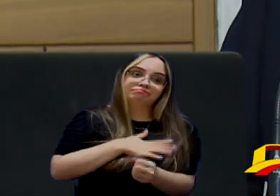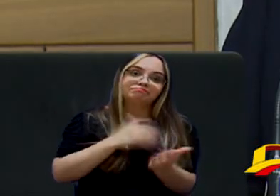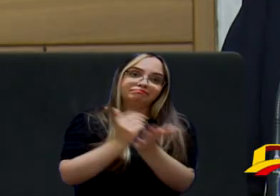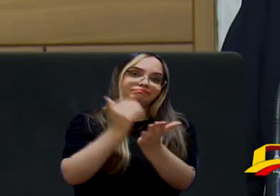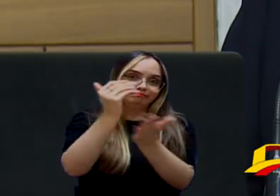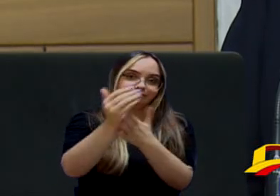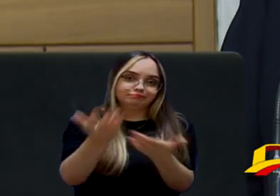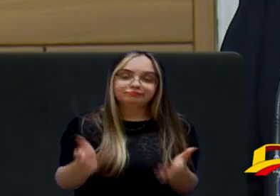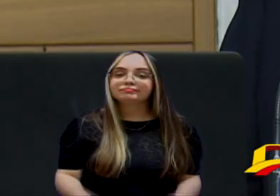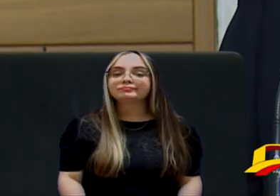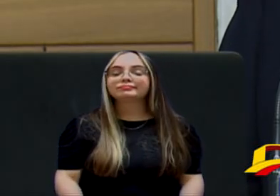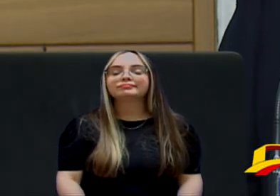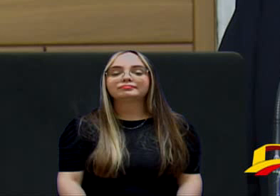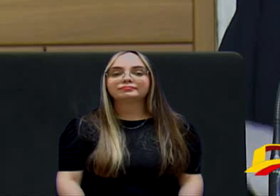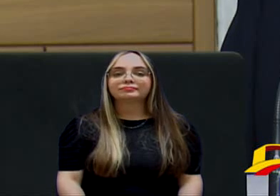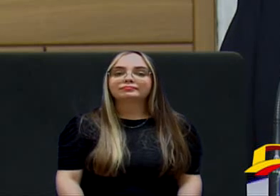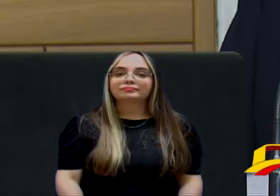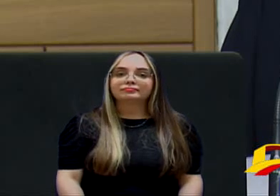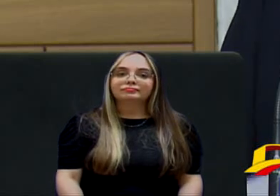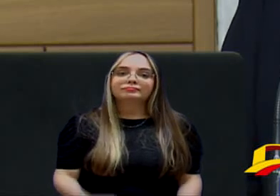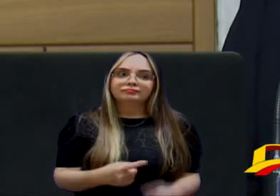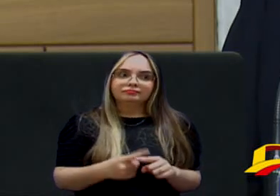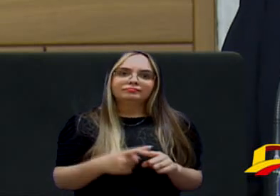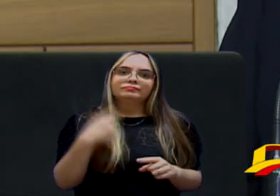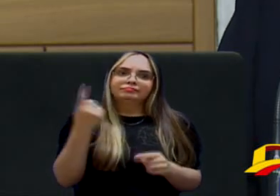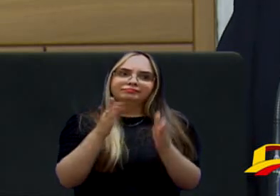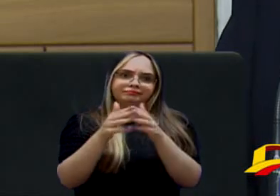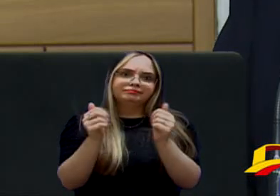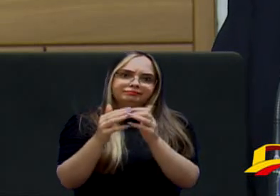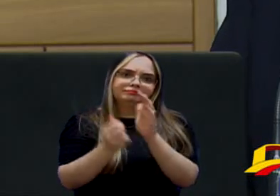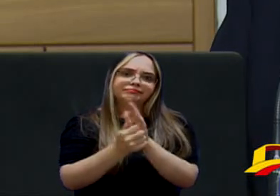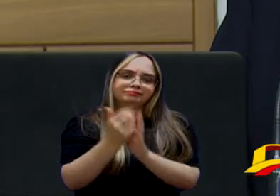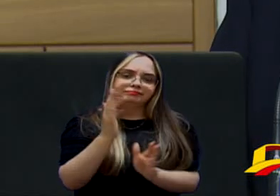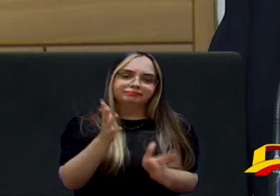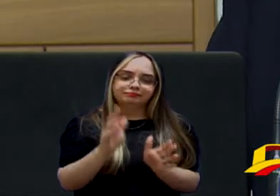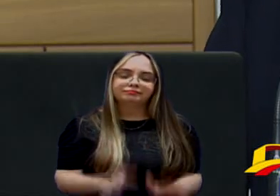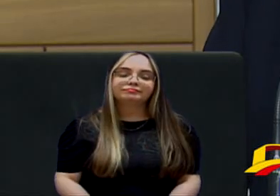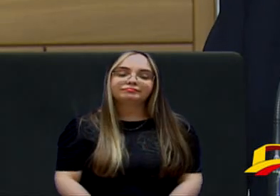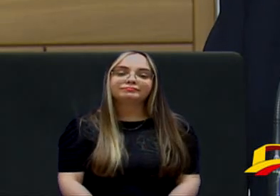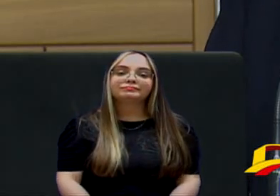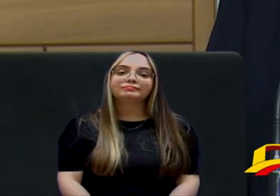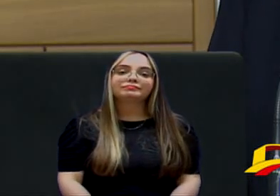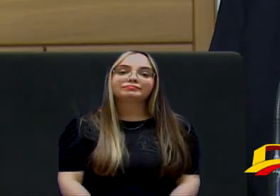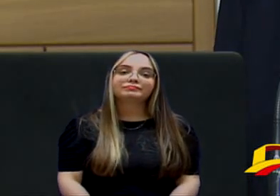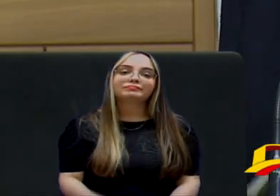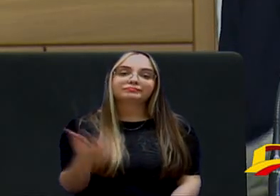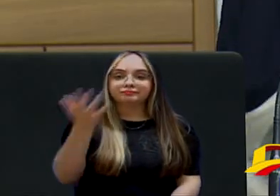até porque são são reivindicações muito importantes como sempre